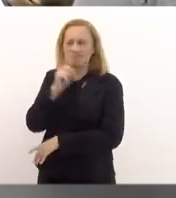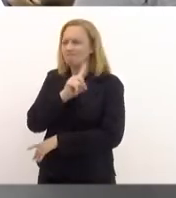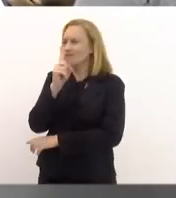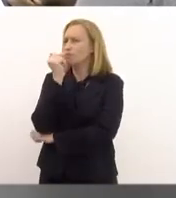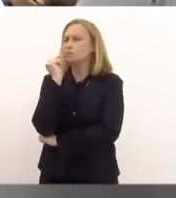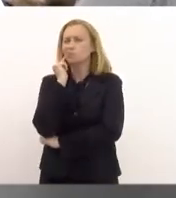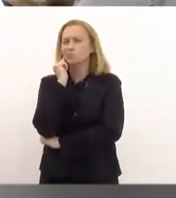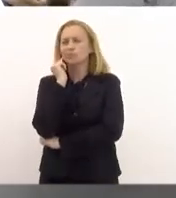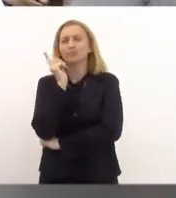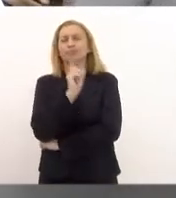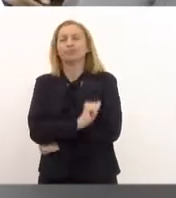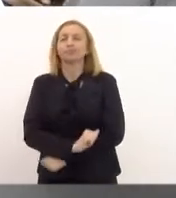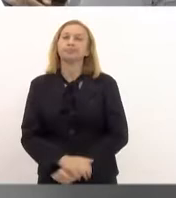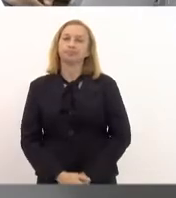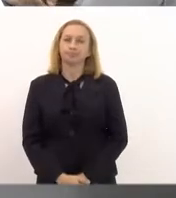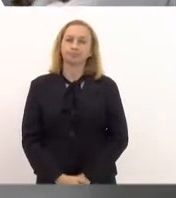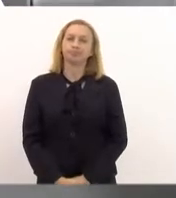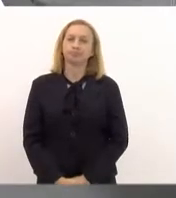Kelson,